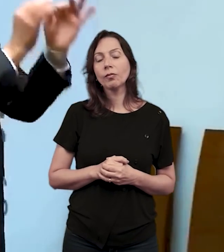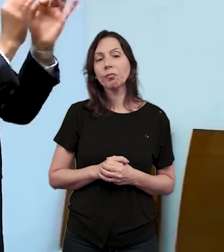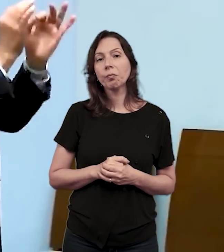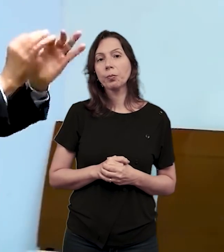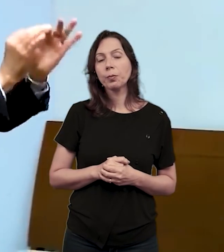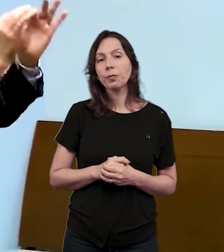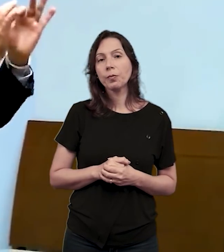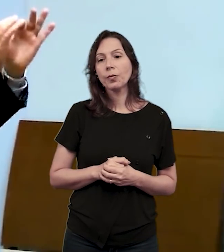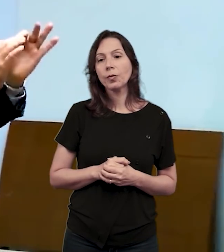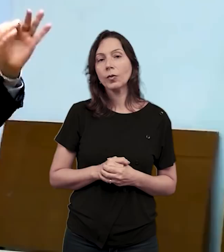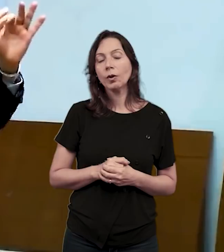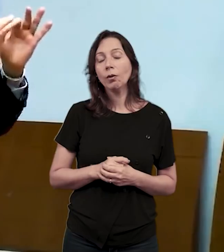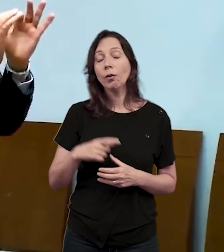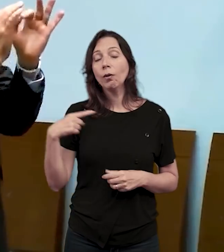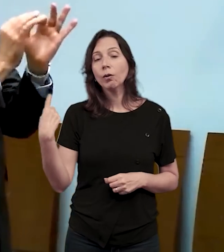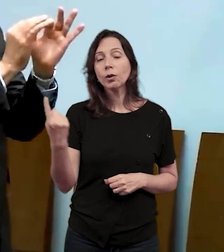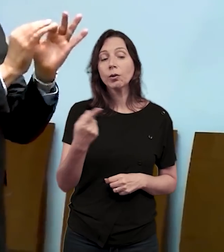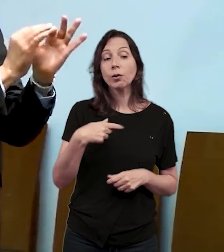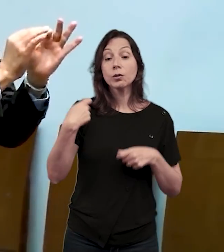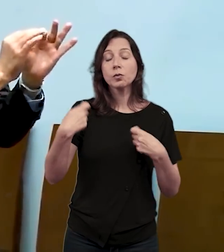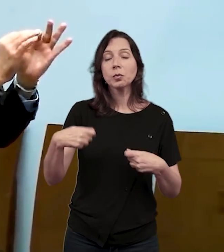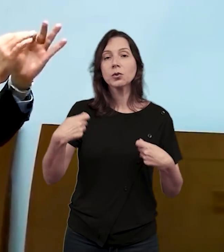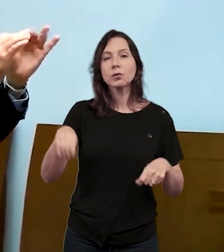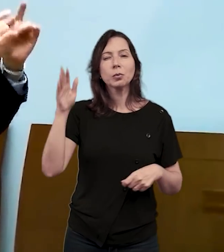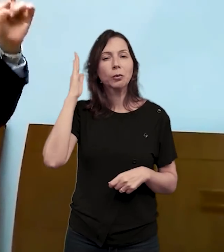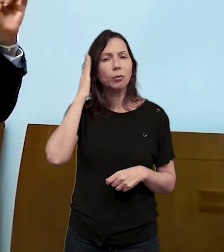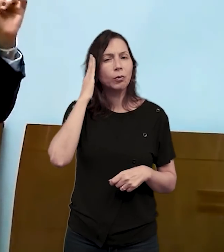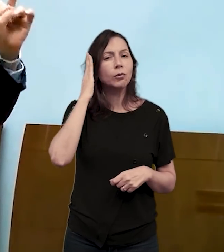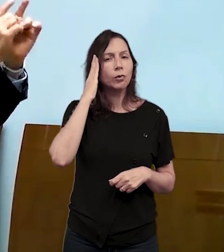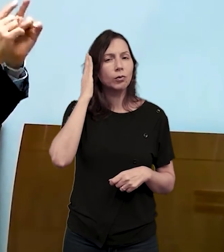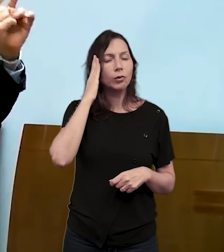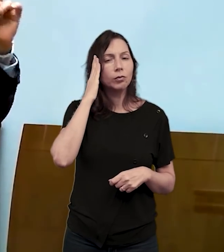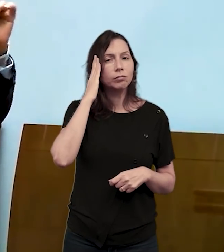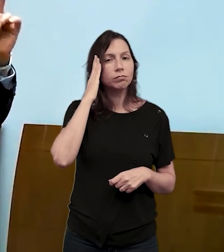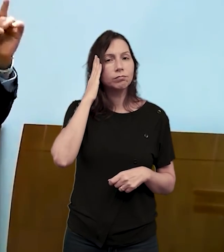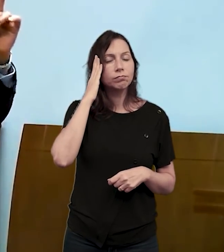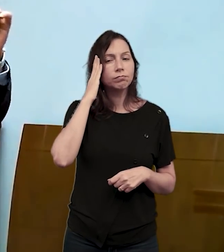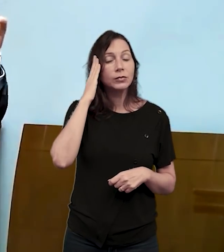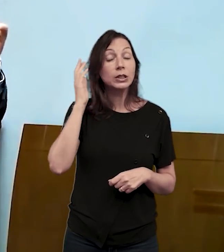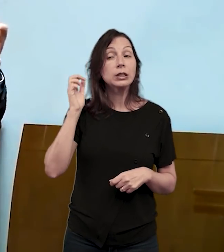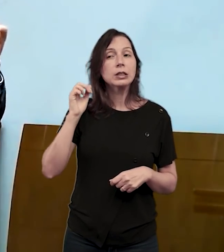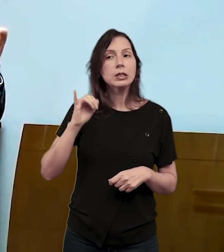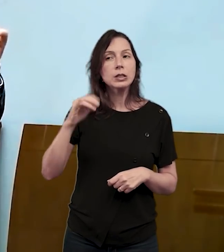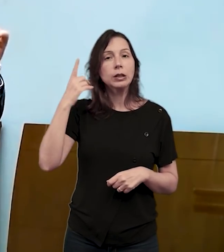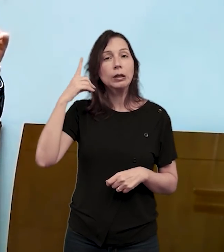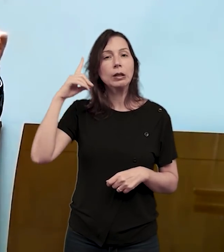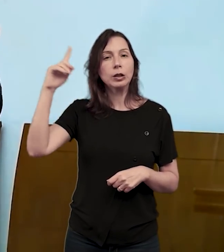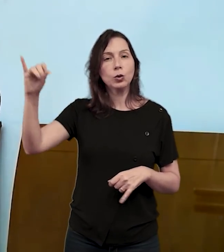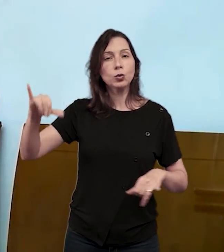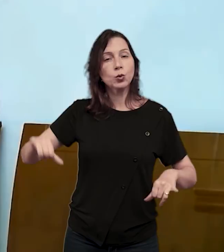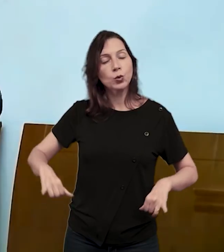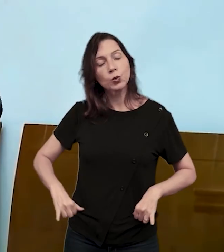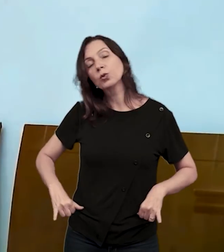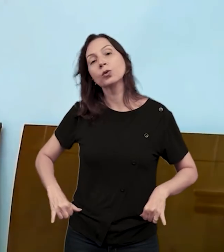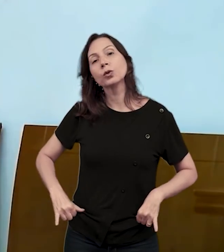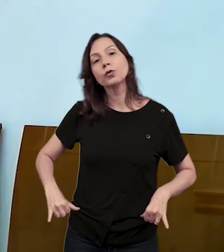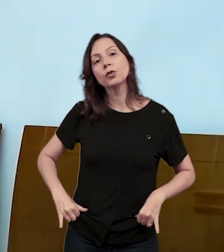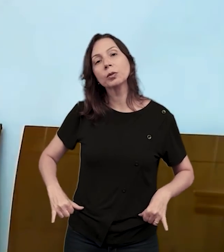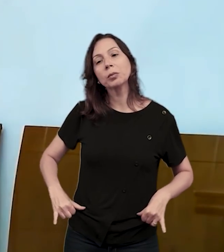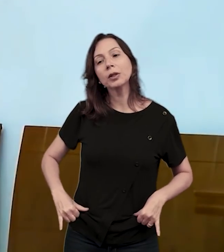O que cabe a você e a mim entender é o seguinte: se Deus não tirar o espinho, Ele dá